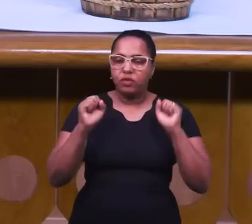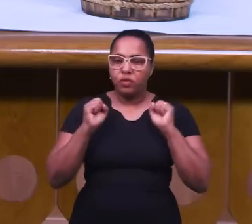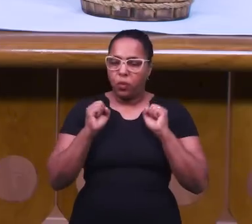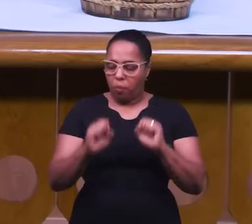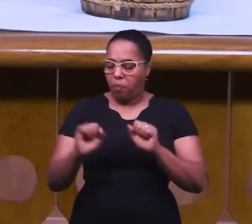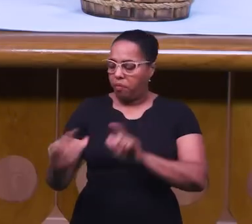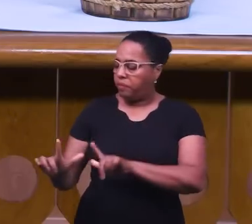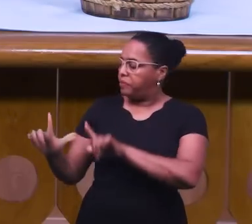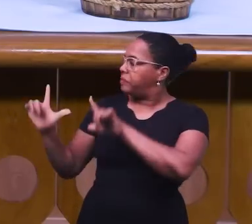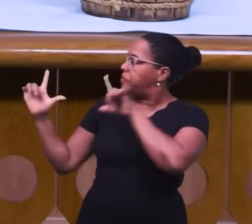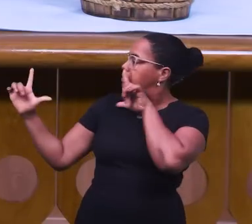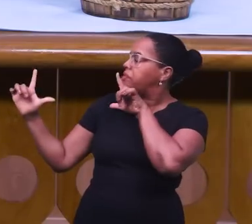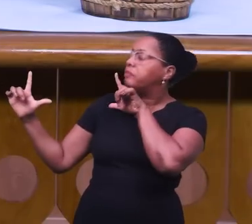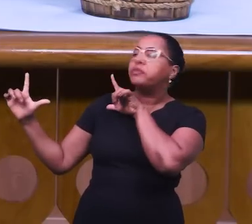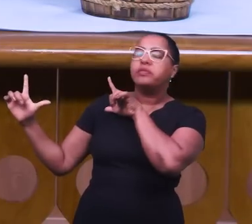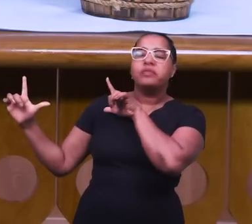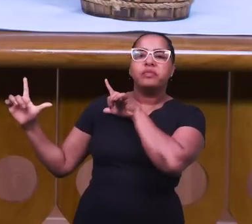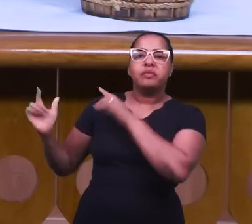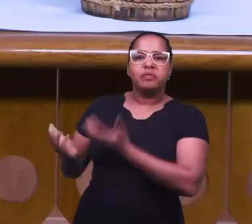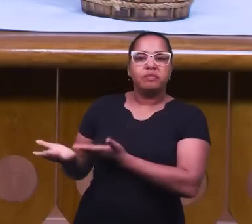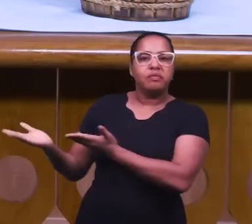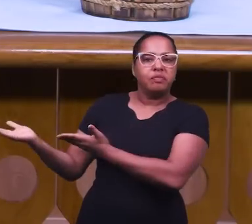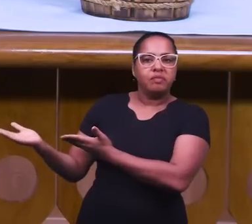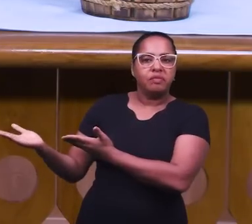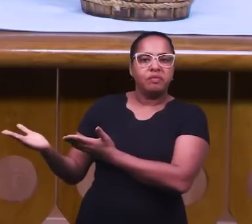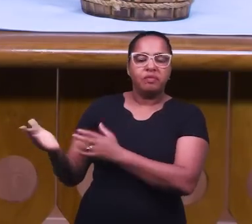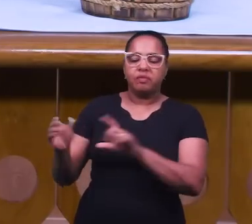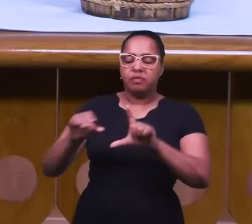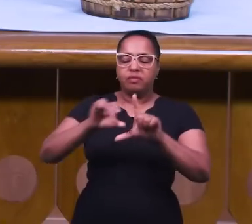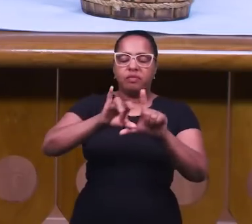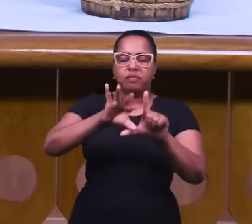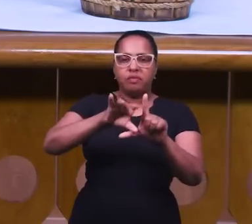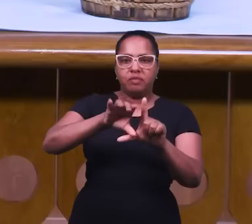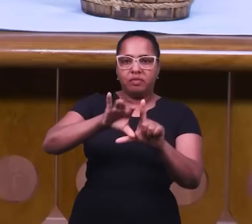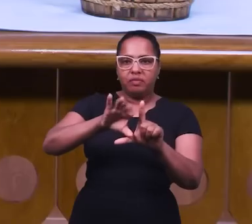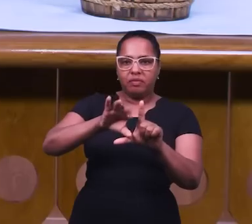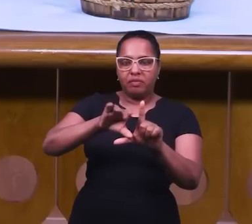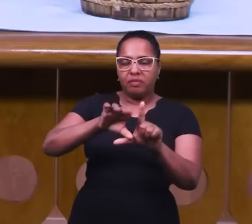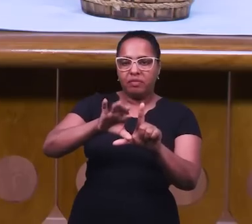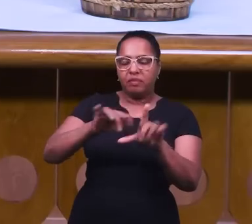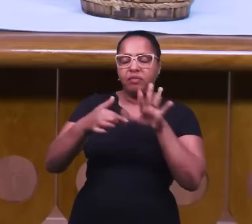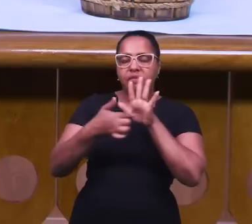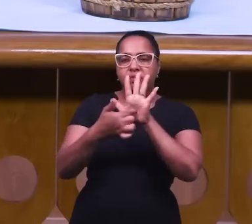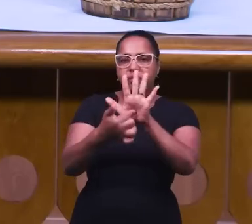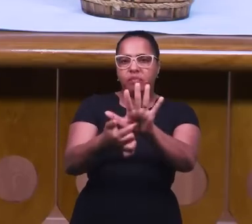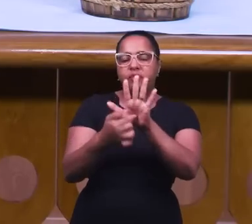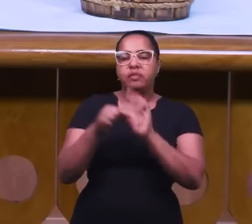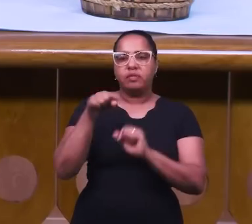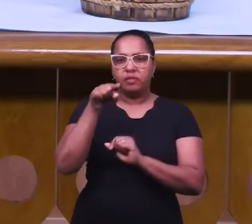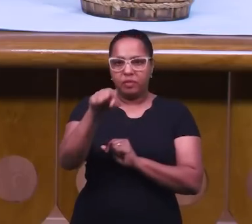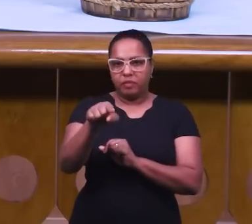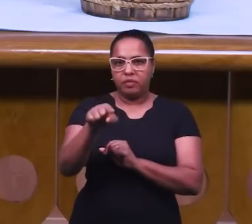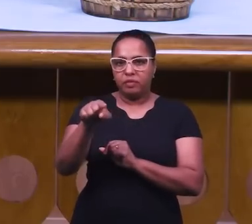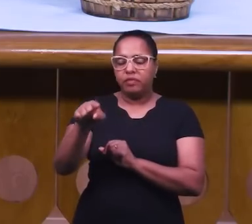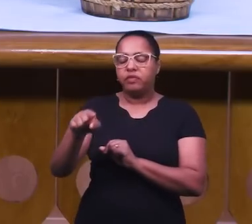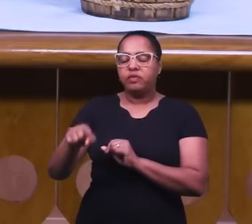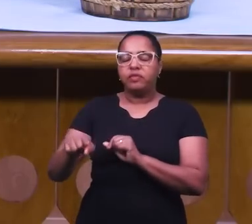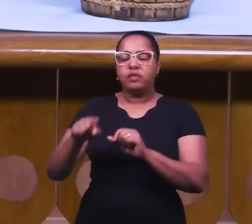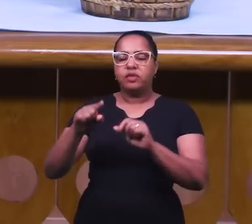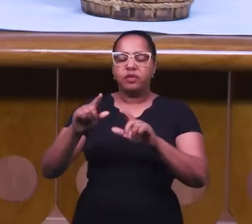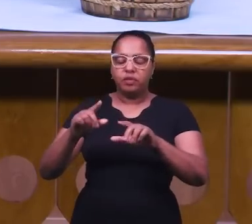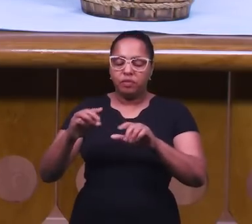pode ver na tela, onde o QR Code que apresenta mostra a condição de você poder